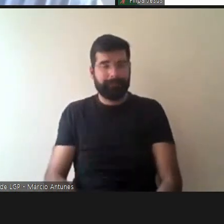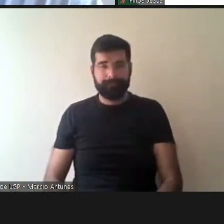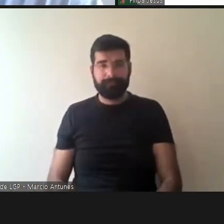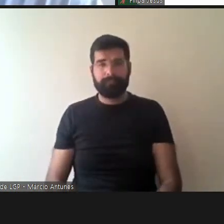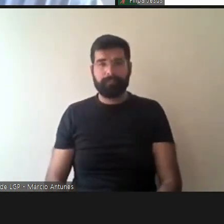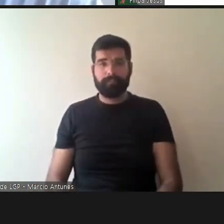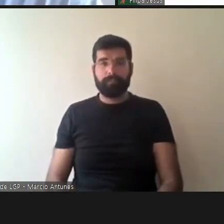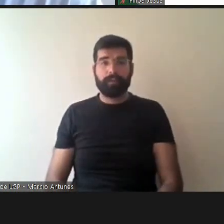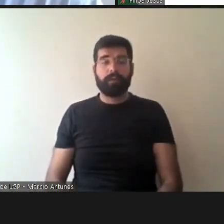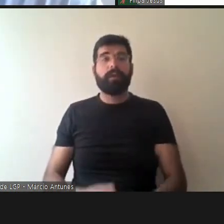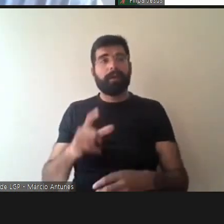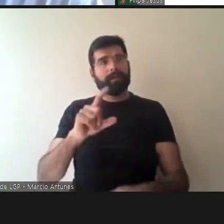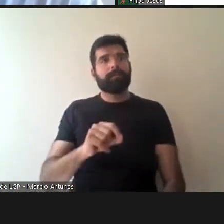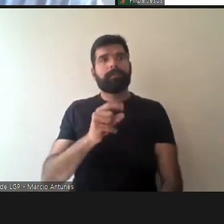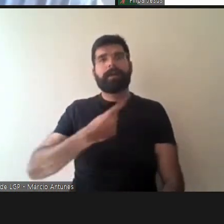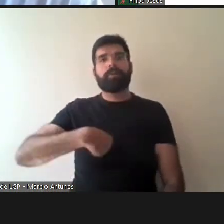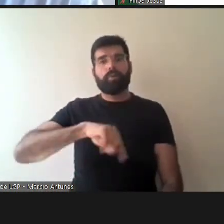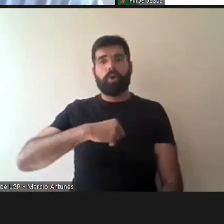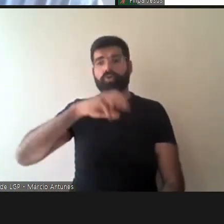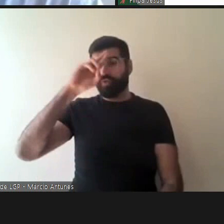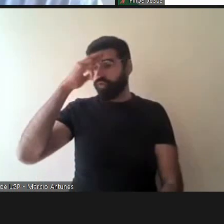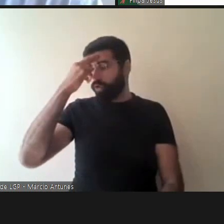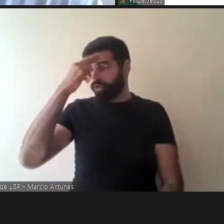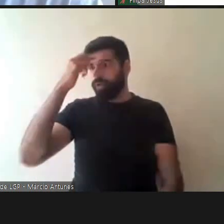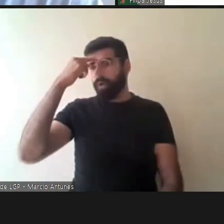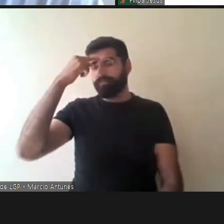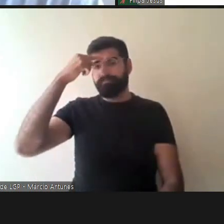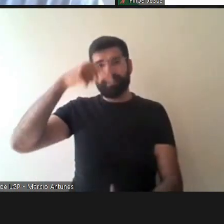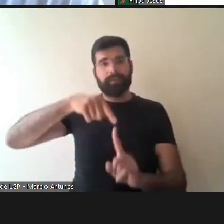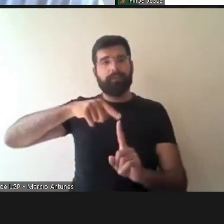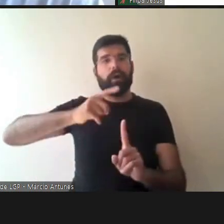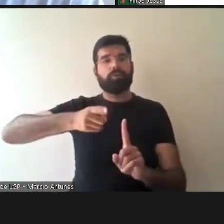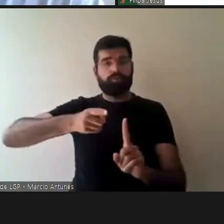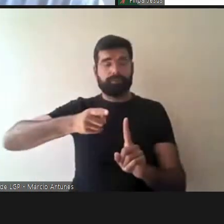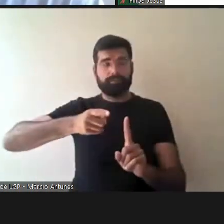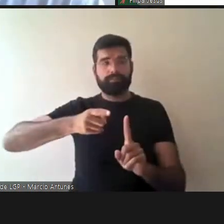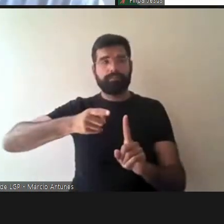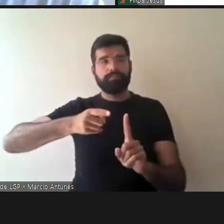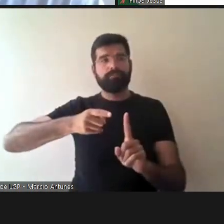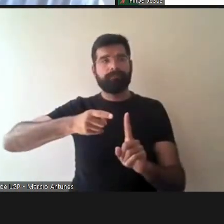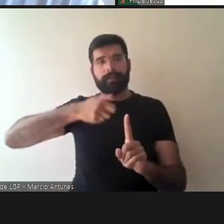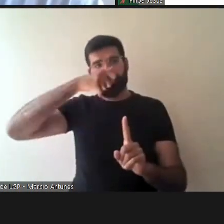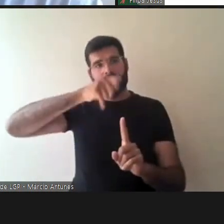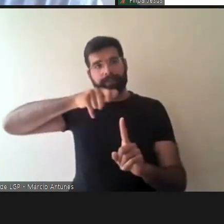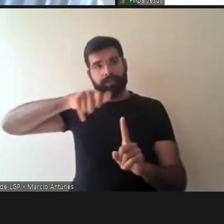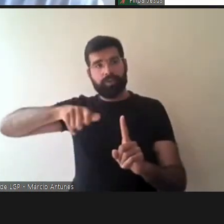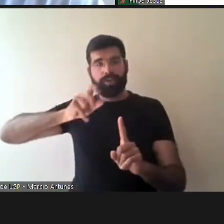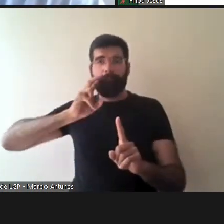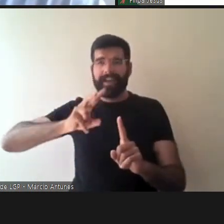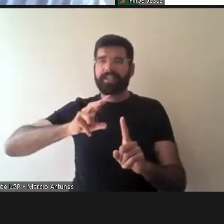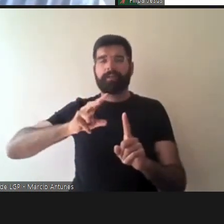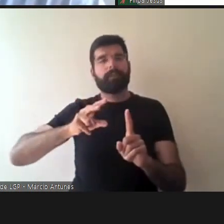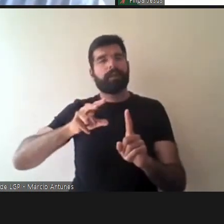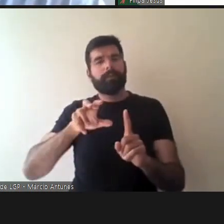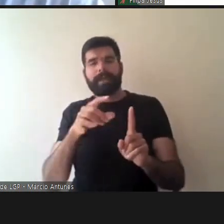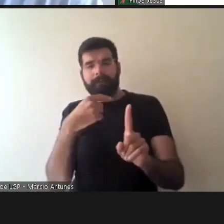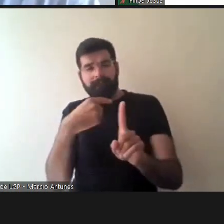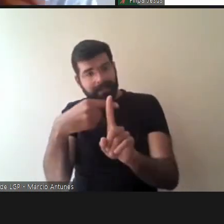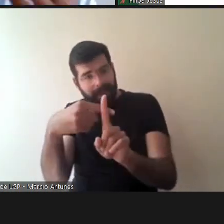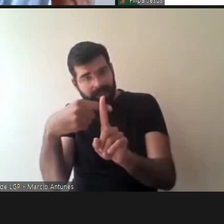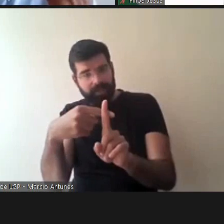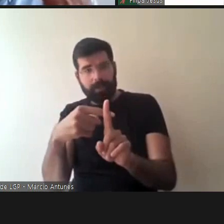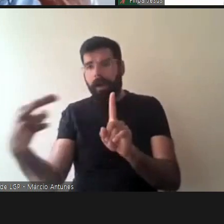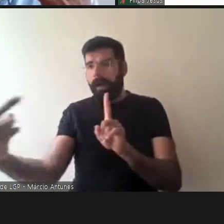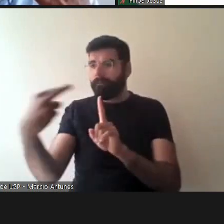fazer um esforço para que a percepção da utilidade deste processo seja diferente,